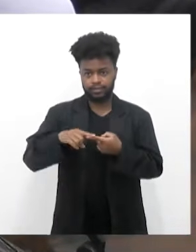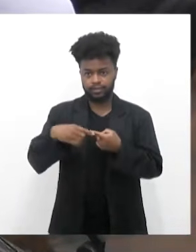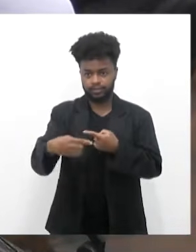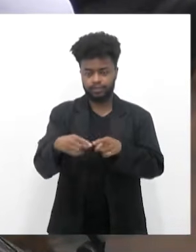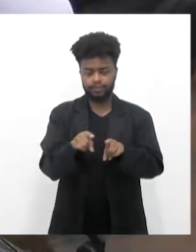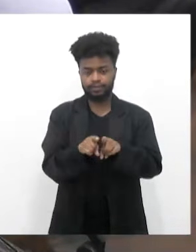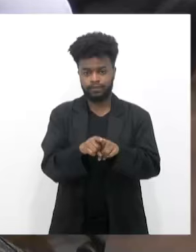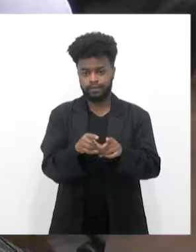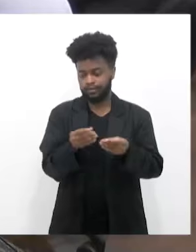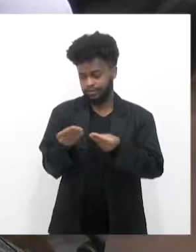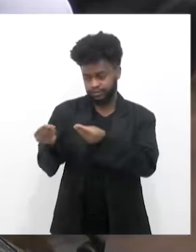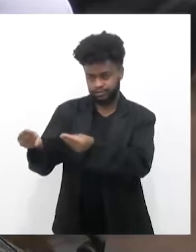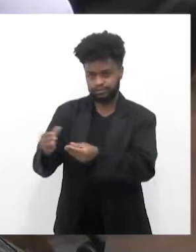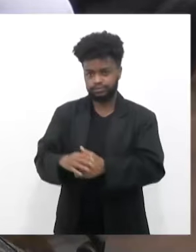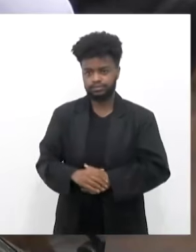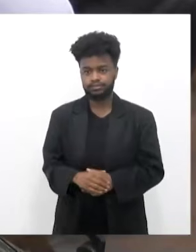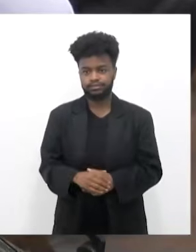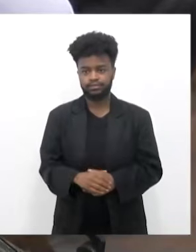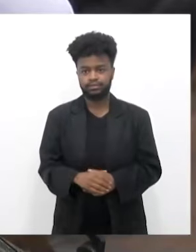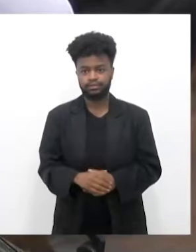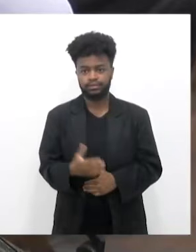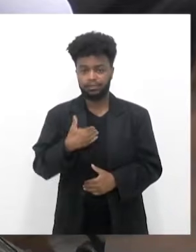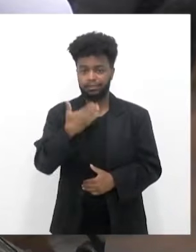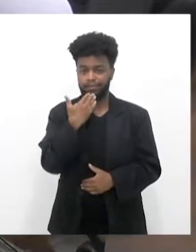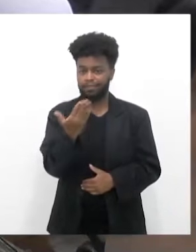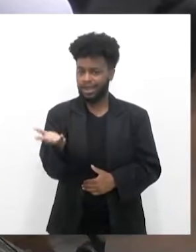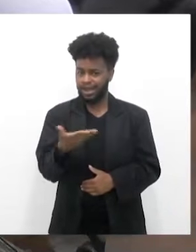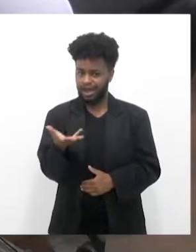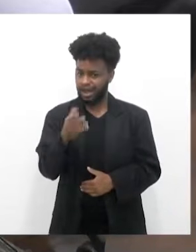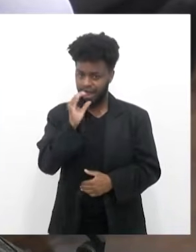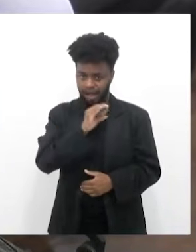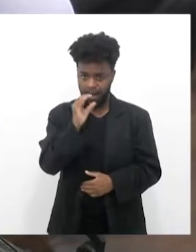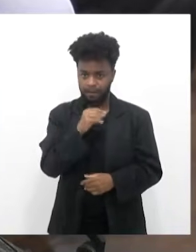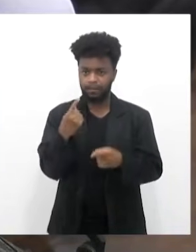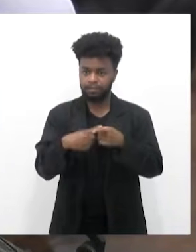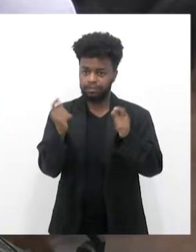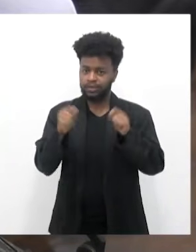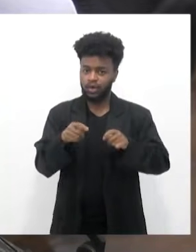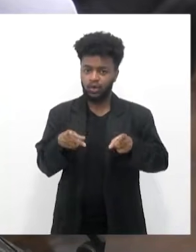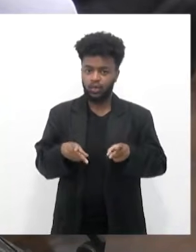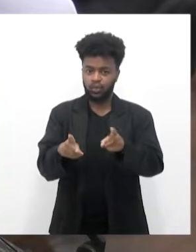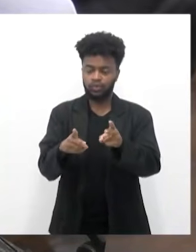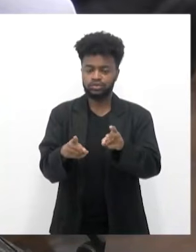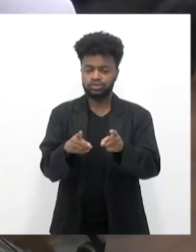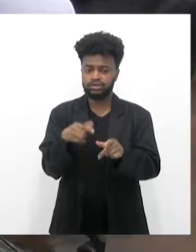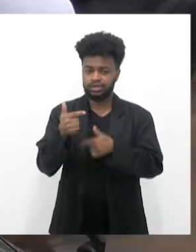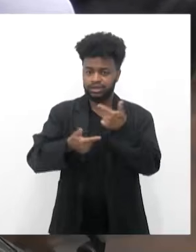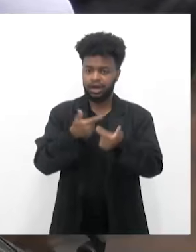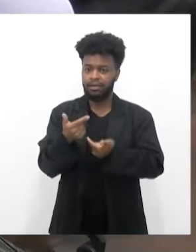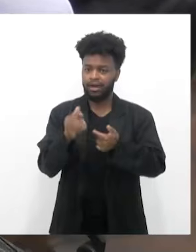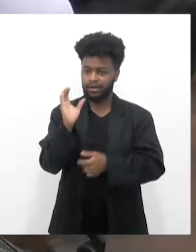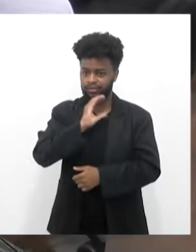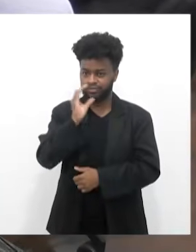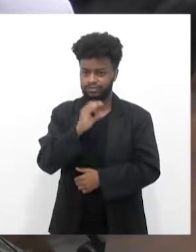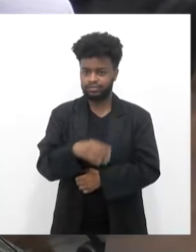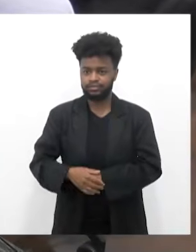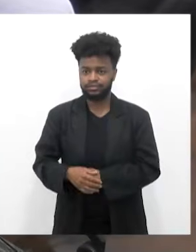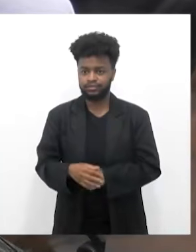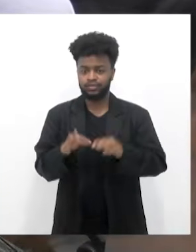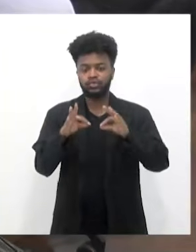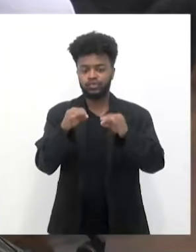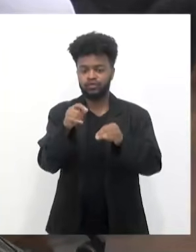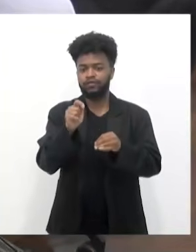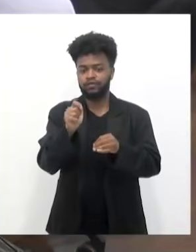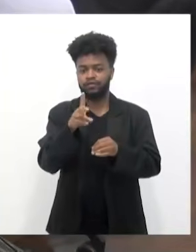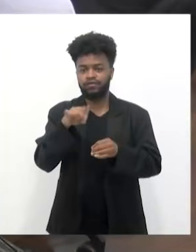Vossa Excelência também. Peço brevidade para que a CCJ mantenha o seu padrão de produtividade. Tudo será relatado no Carnaval.